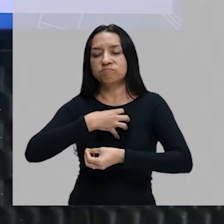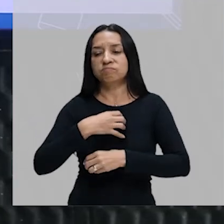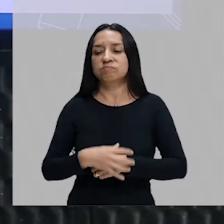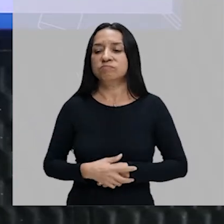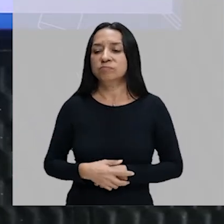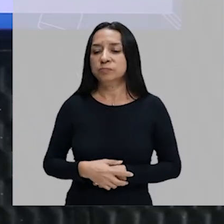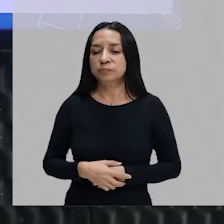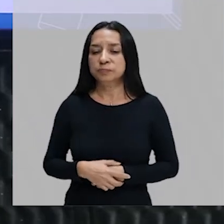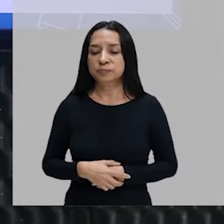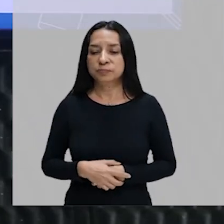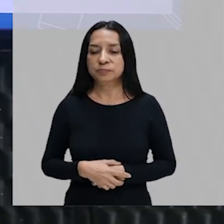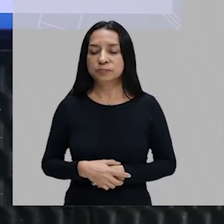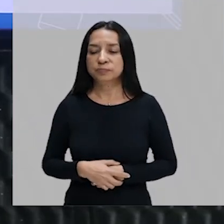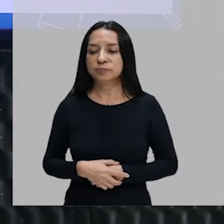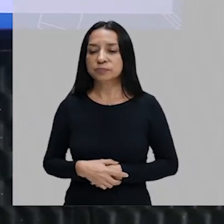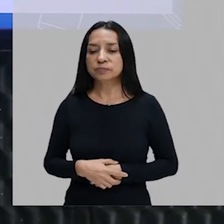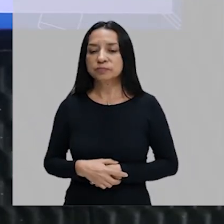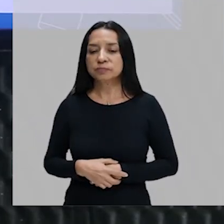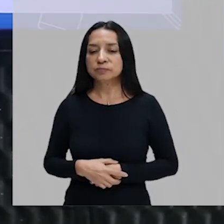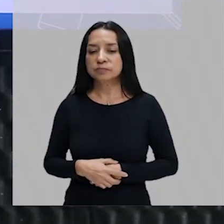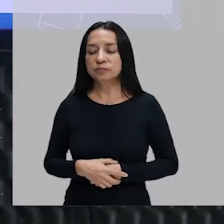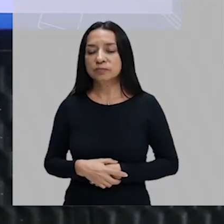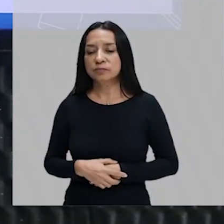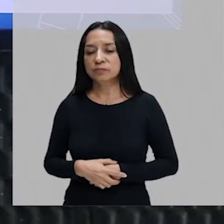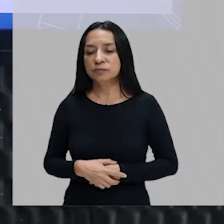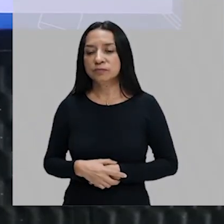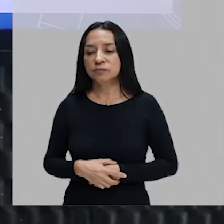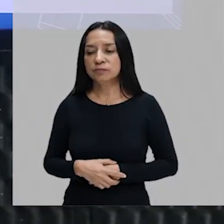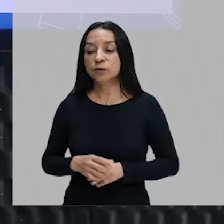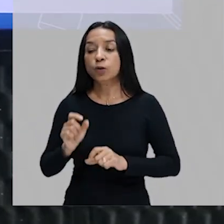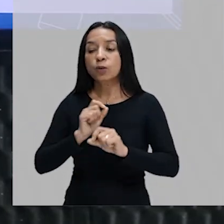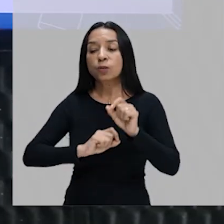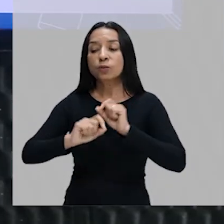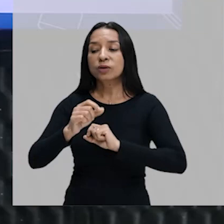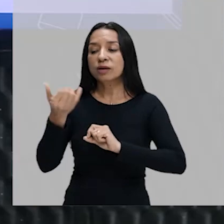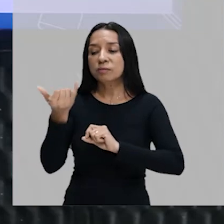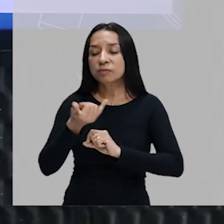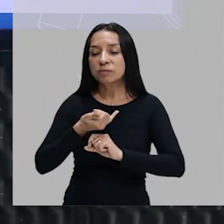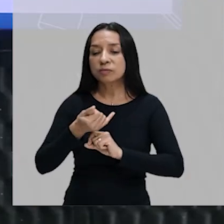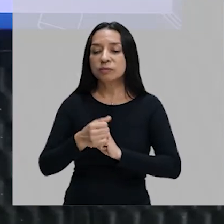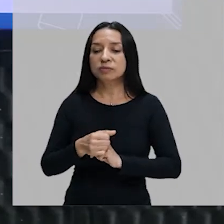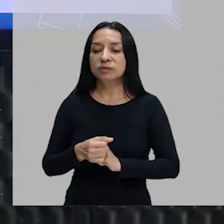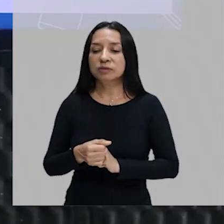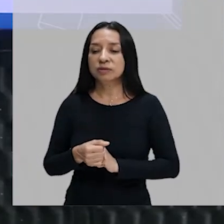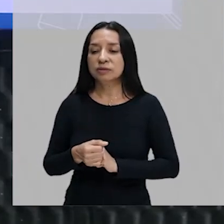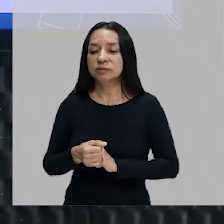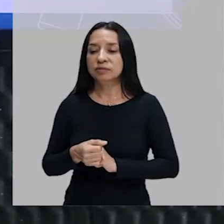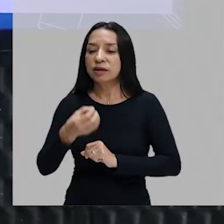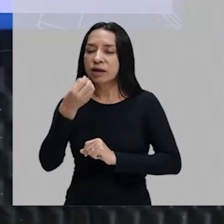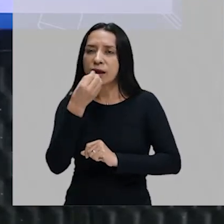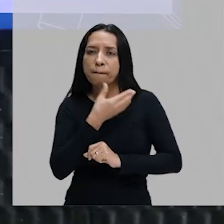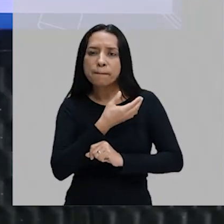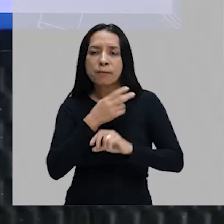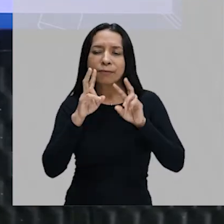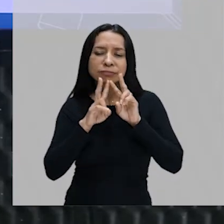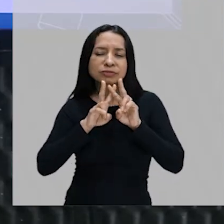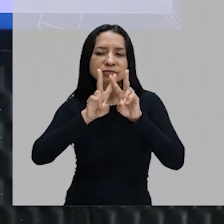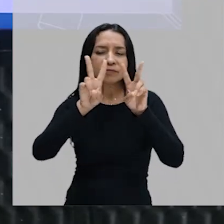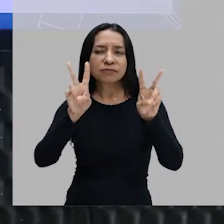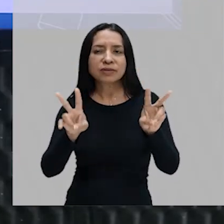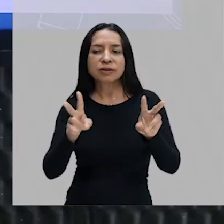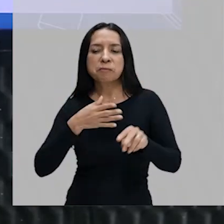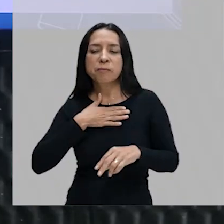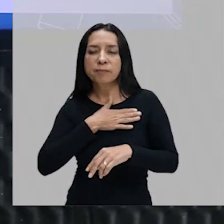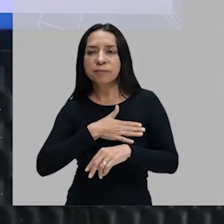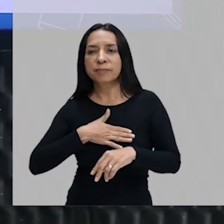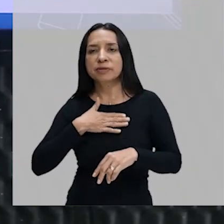tem estado, tá? Que cuentas, o que você me conta, e que gusto de verlo, né?